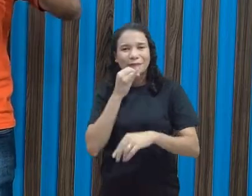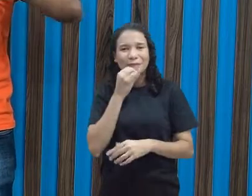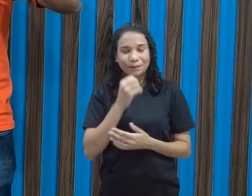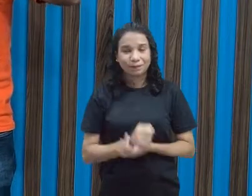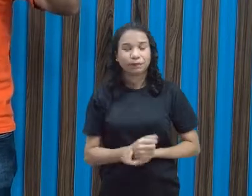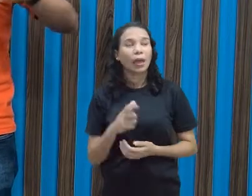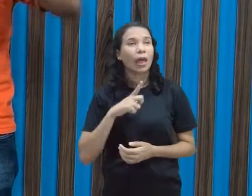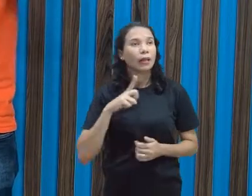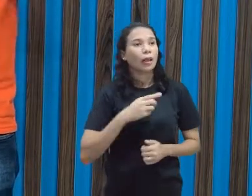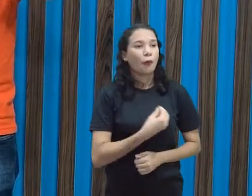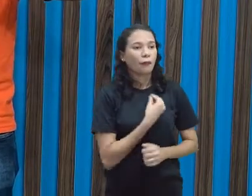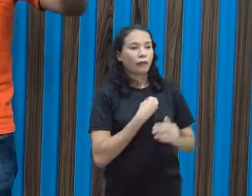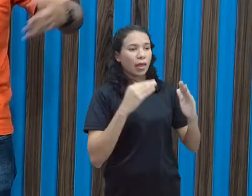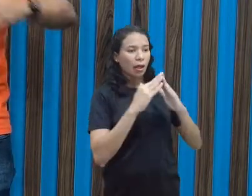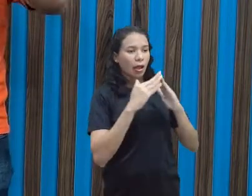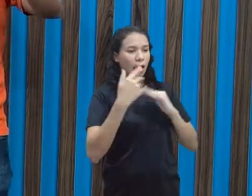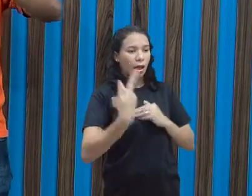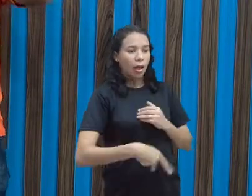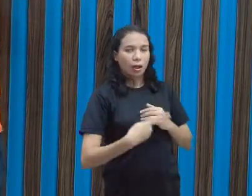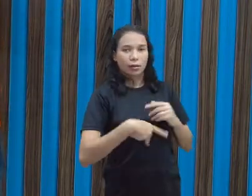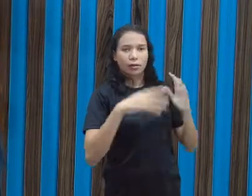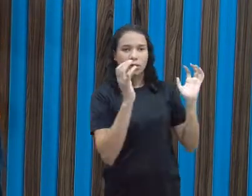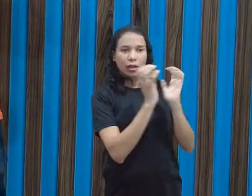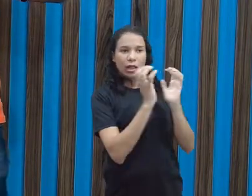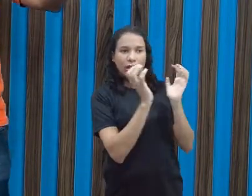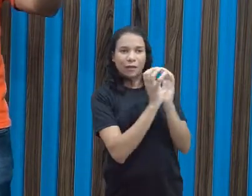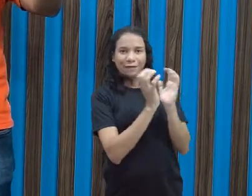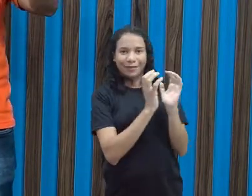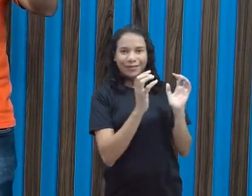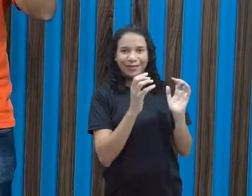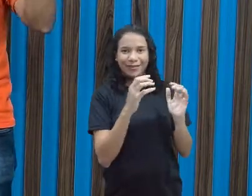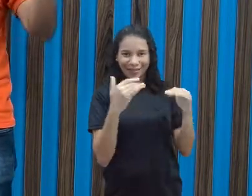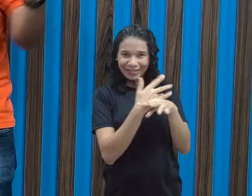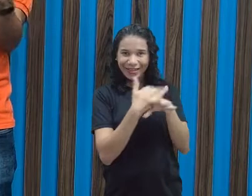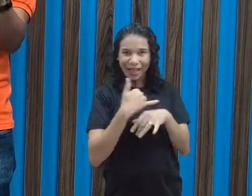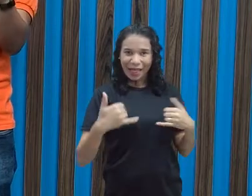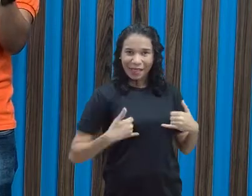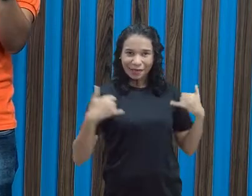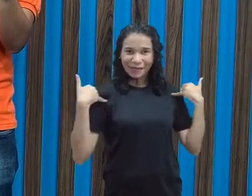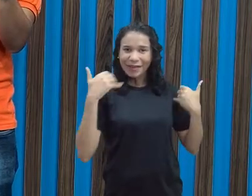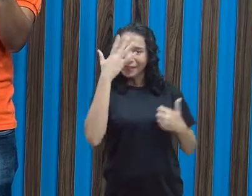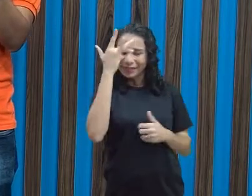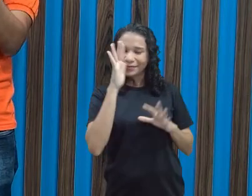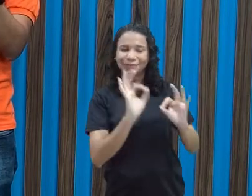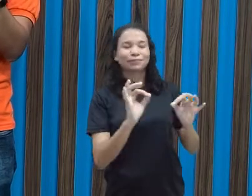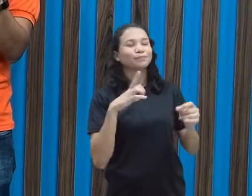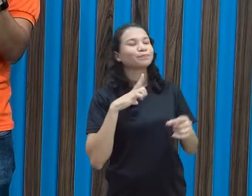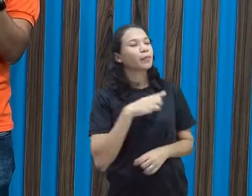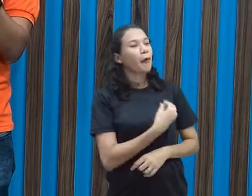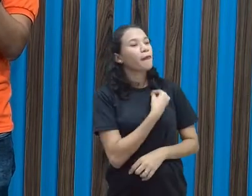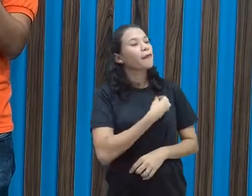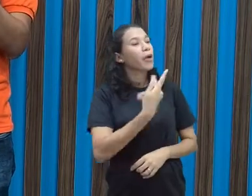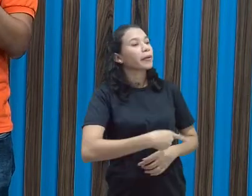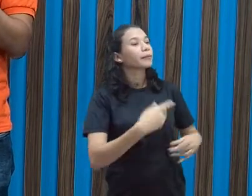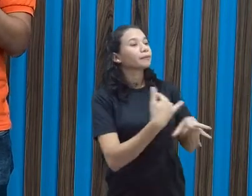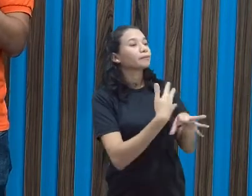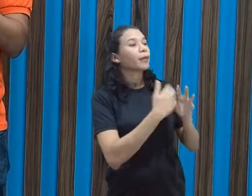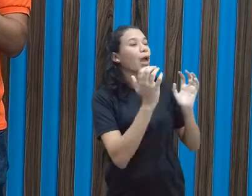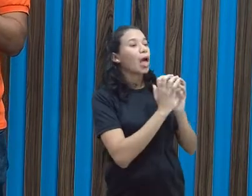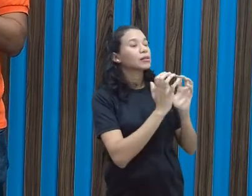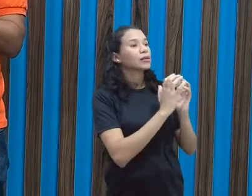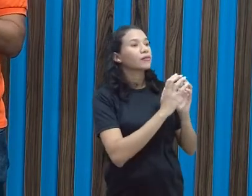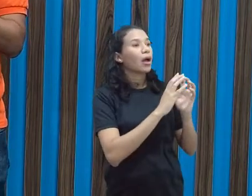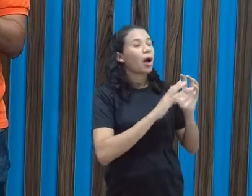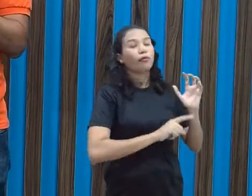eu moro aqui em Recife, cidade aniversariante, né, de amanhã, e vou morar em